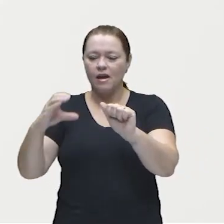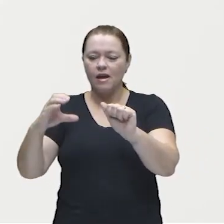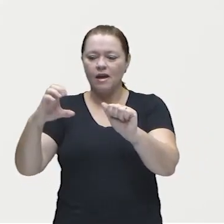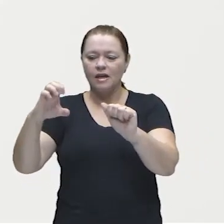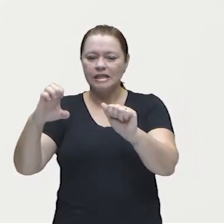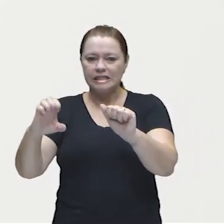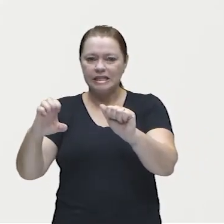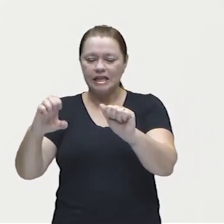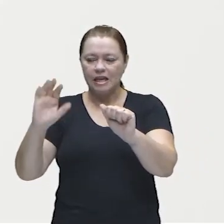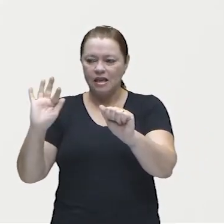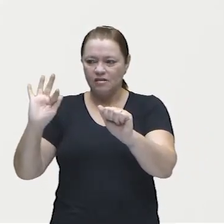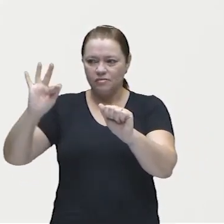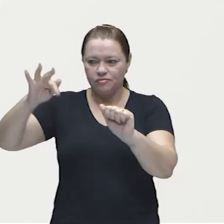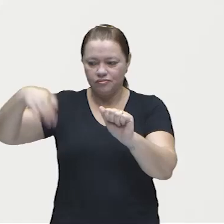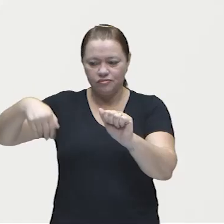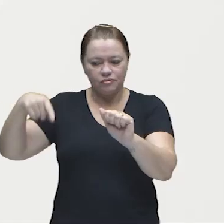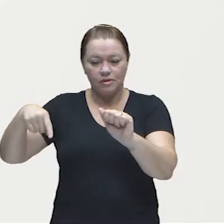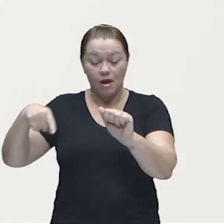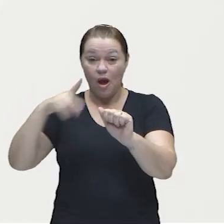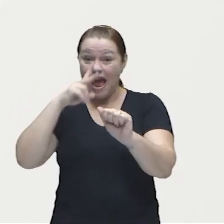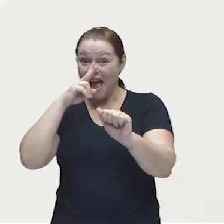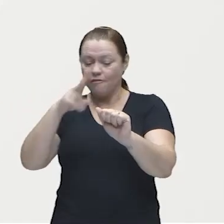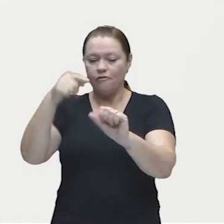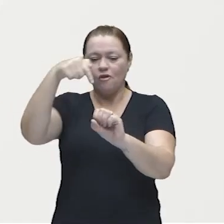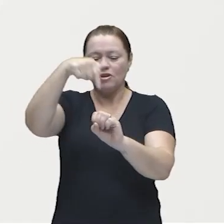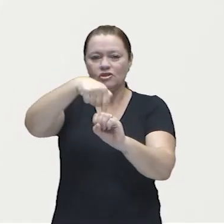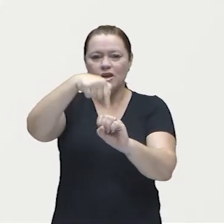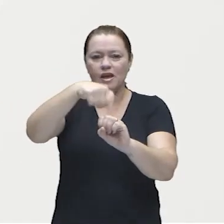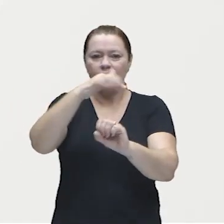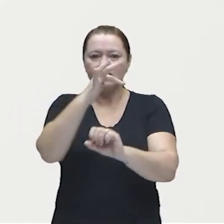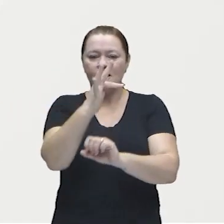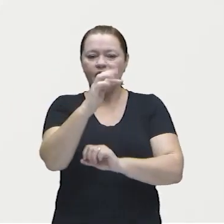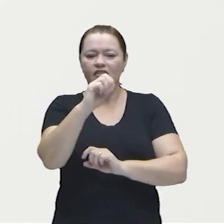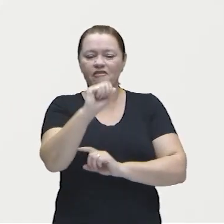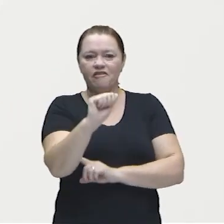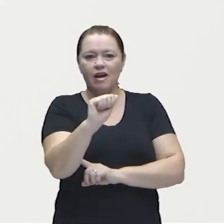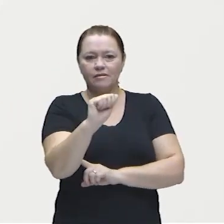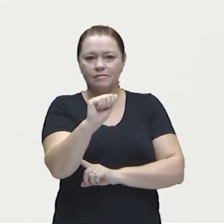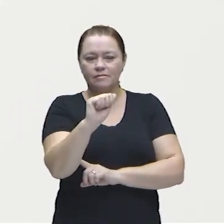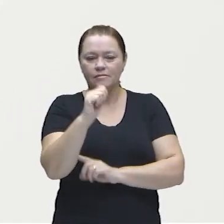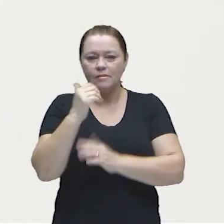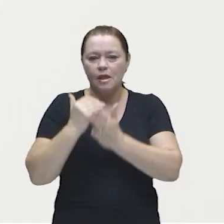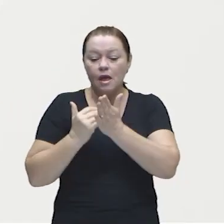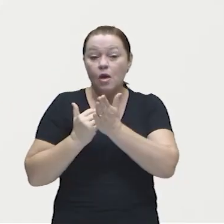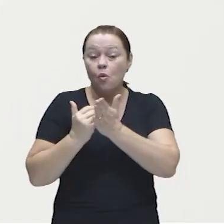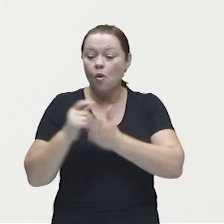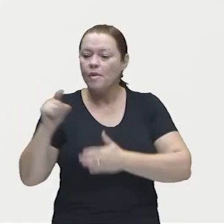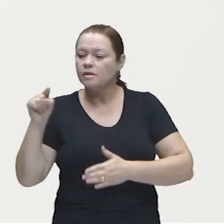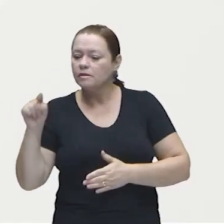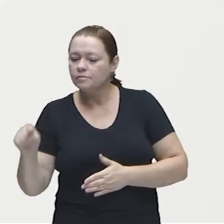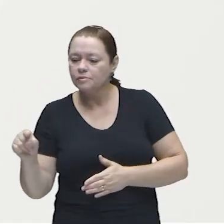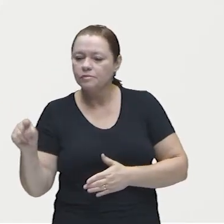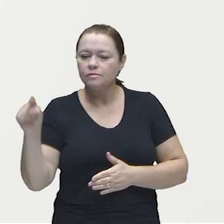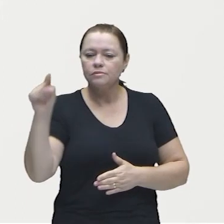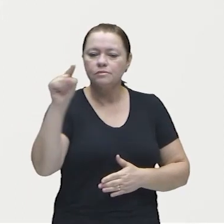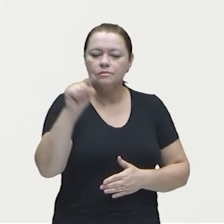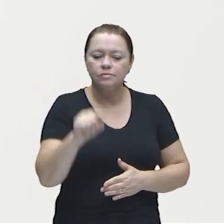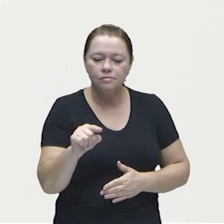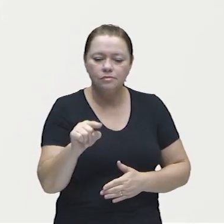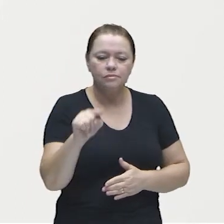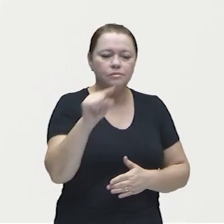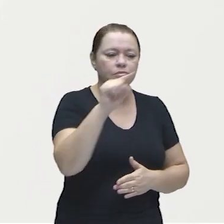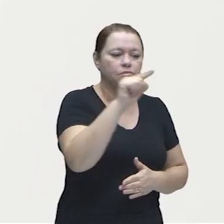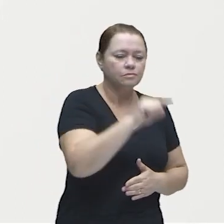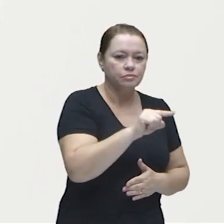Alface. E quando nós contamos as palavras, nós começamos desse lado, ó. Última, penúltima,